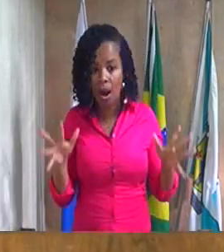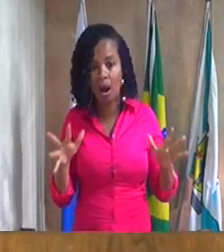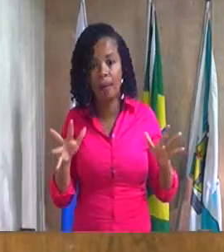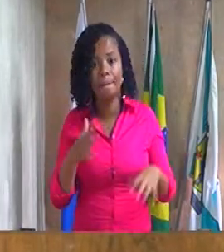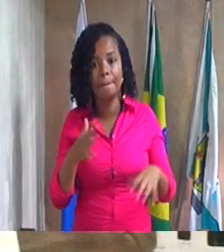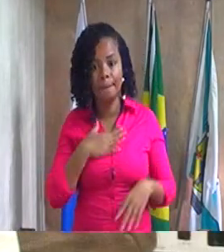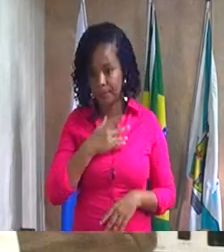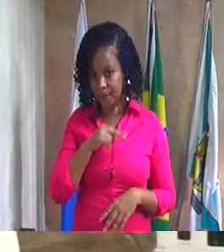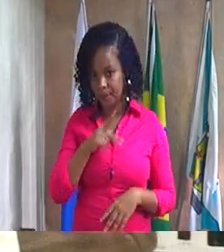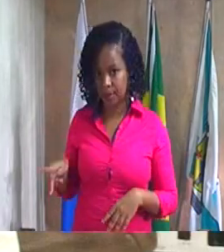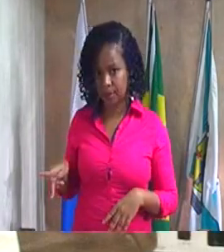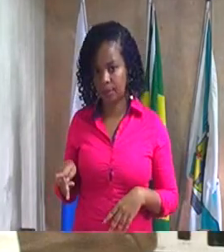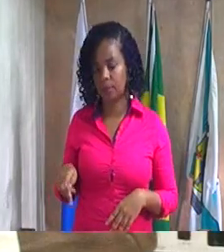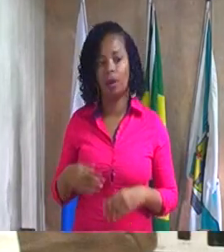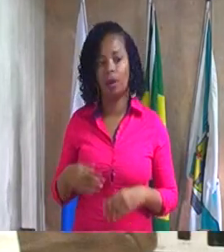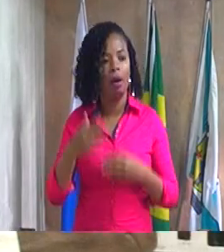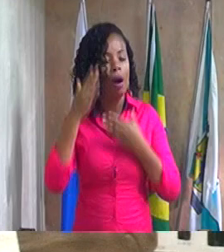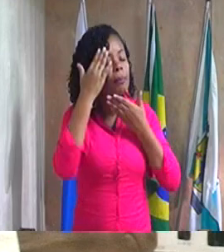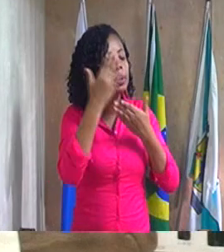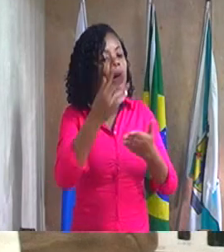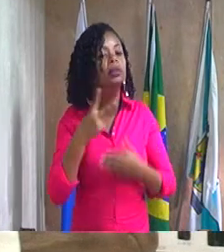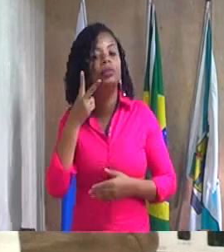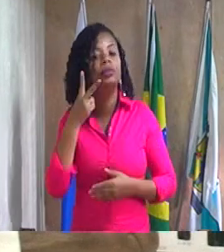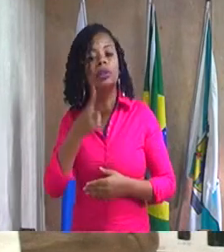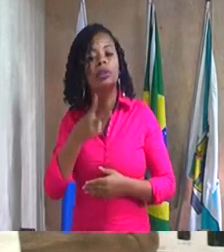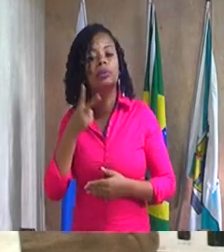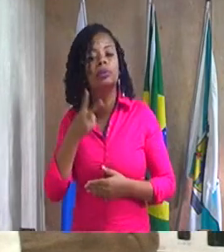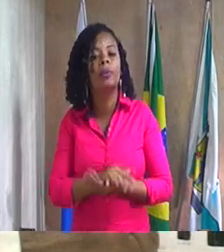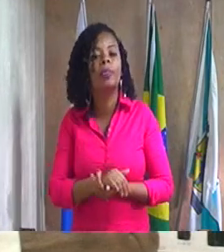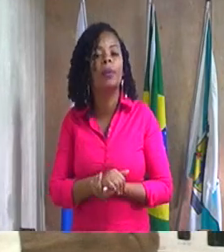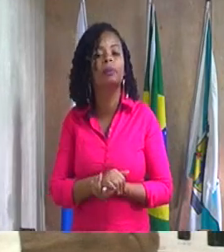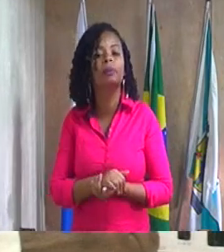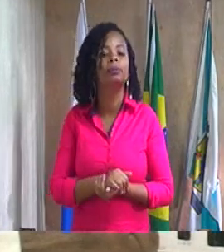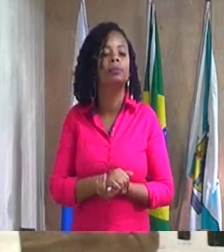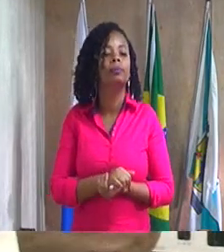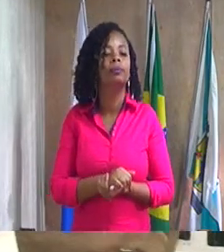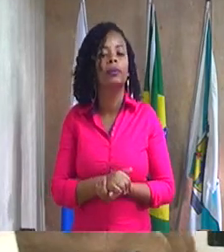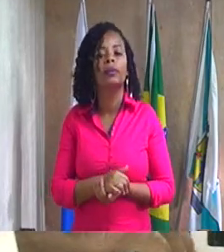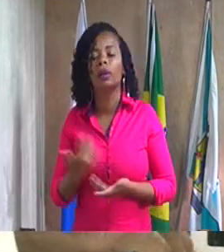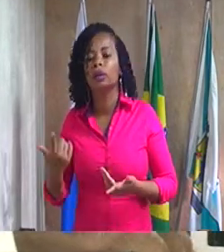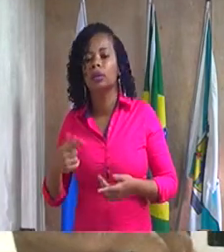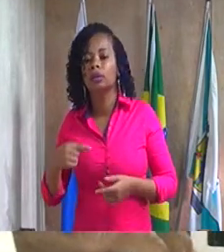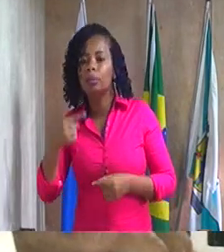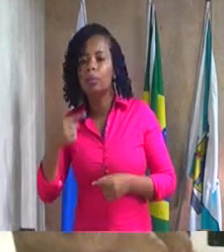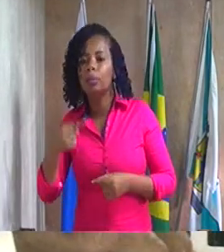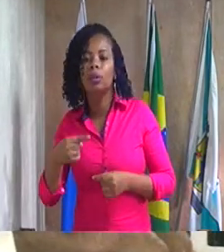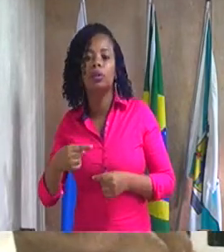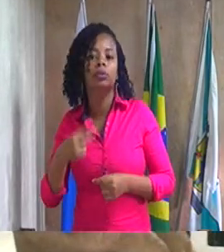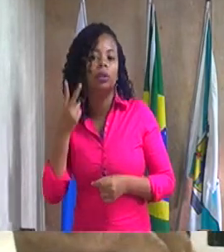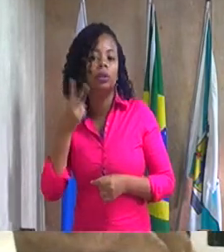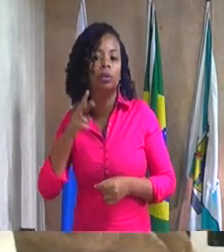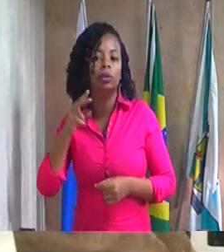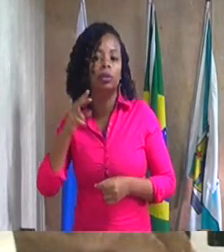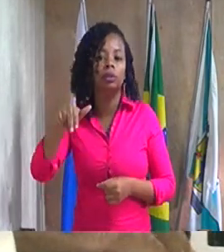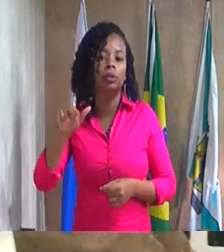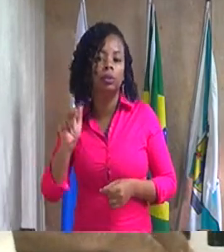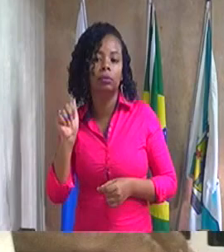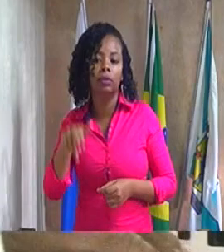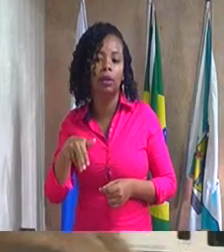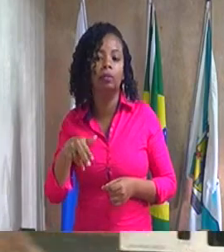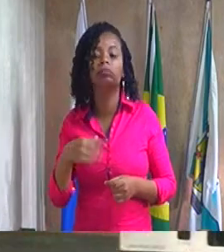presidente? Obrigado, vereadora. Logo em seguida, também o vereador Nivan Almeida também vai discutir a